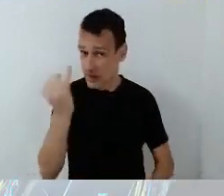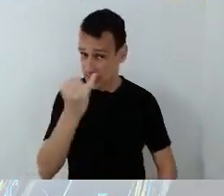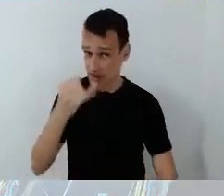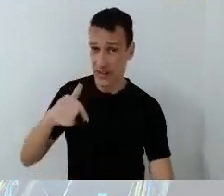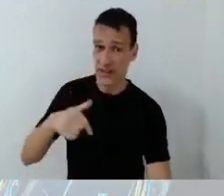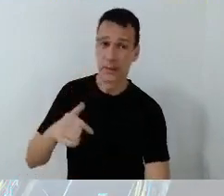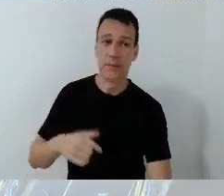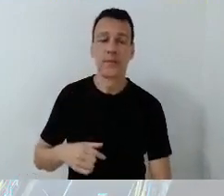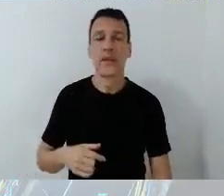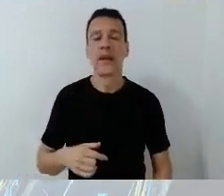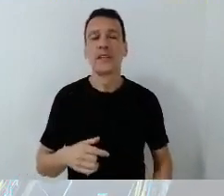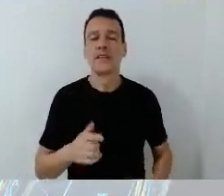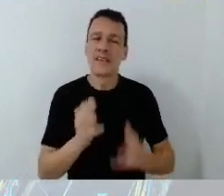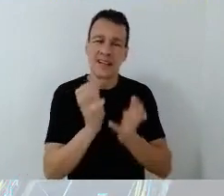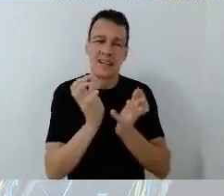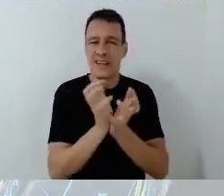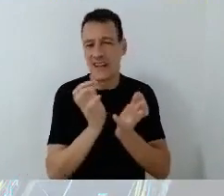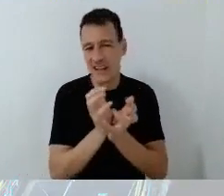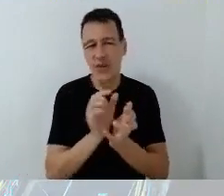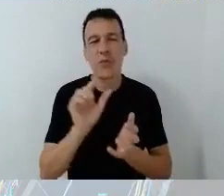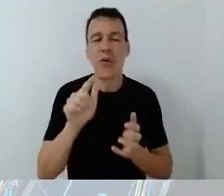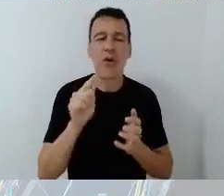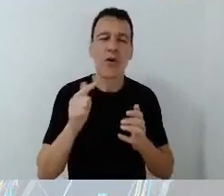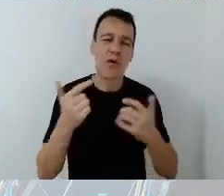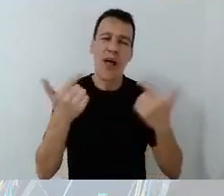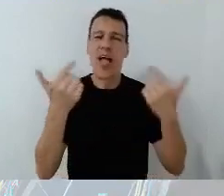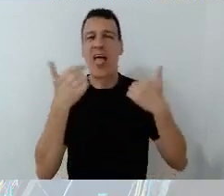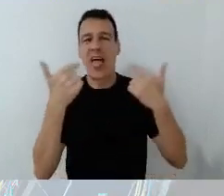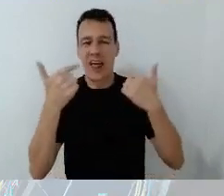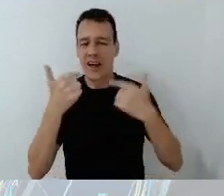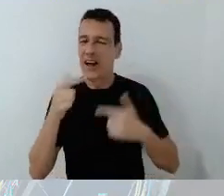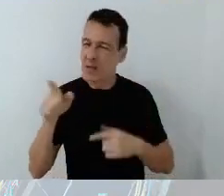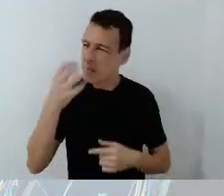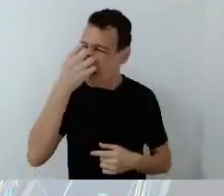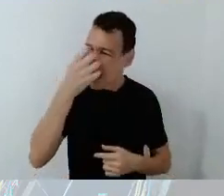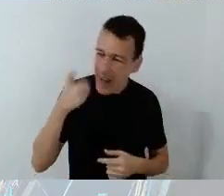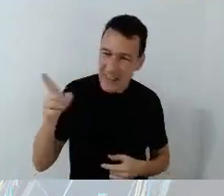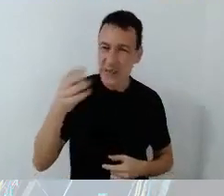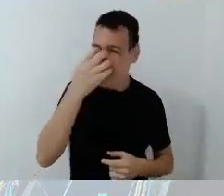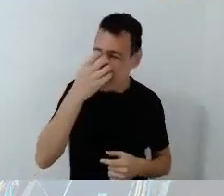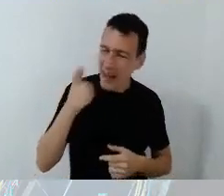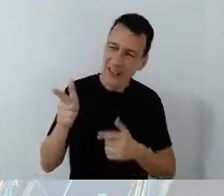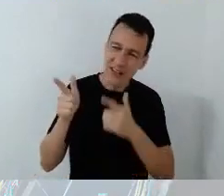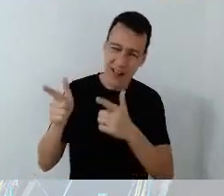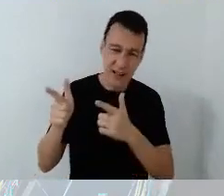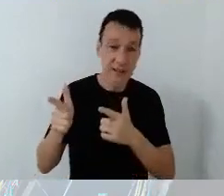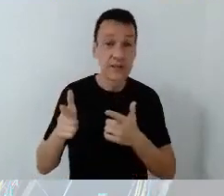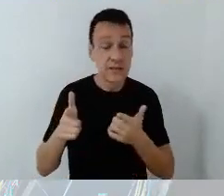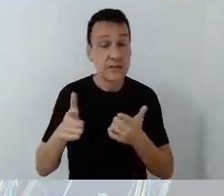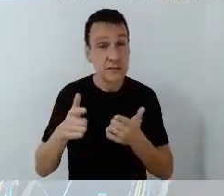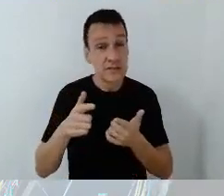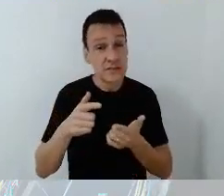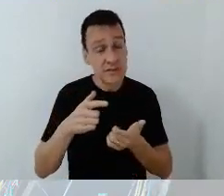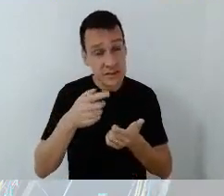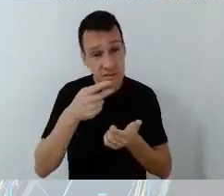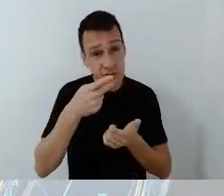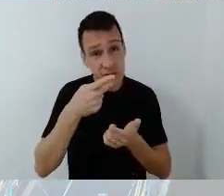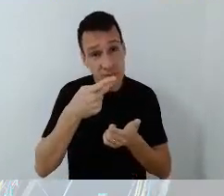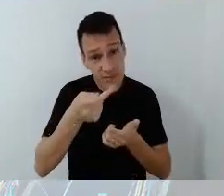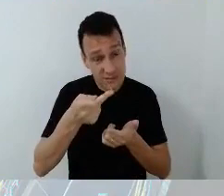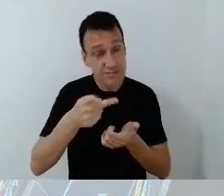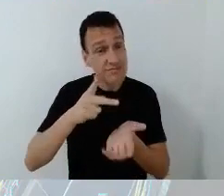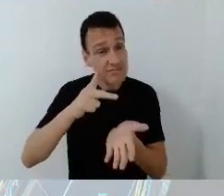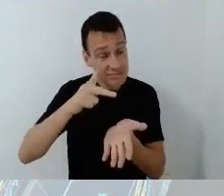falando, ficou zoando ali, né? Pô, você é palhaço e tal, não sei o que lá. É sério. É verdade isso. Eu faço palhaço